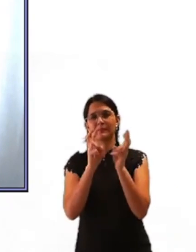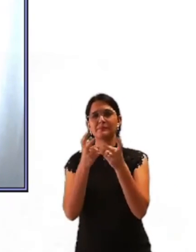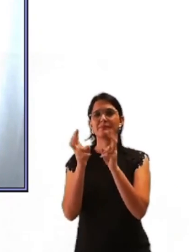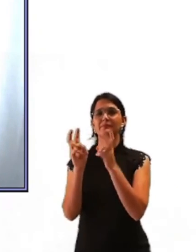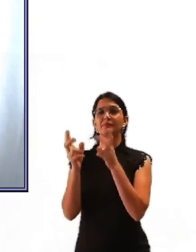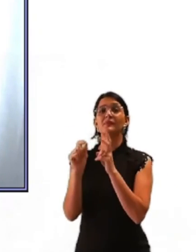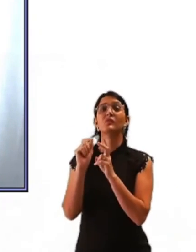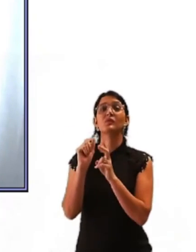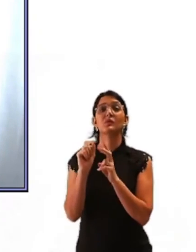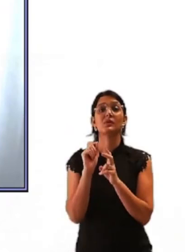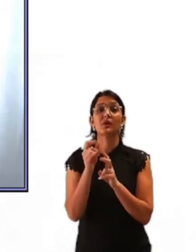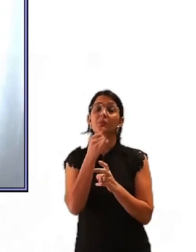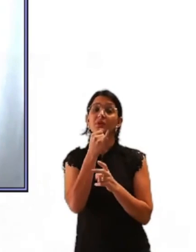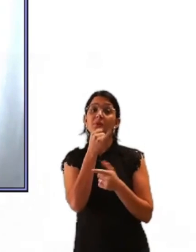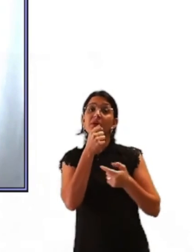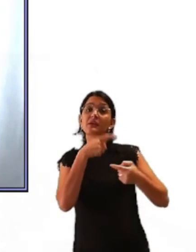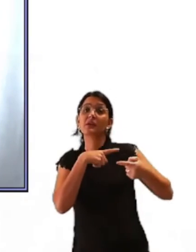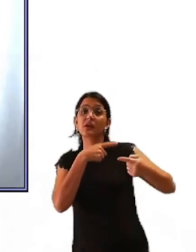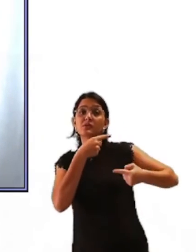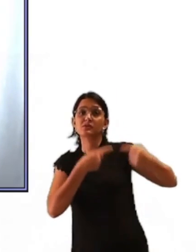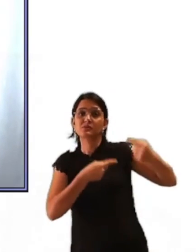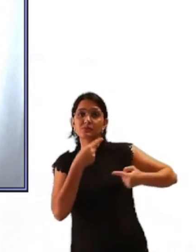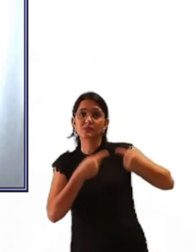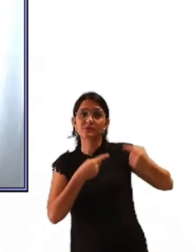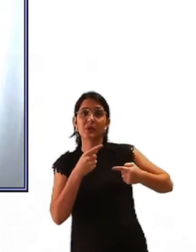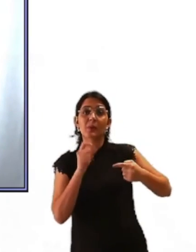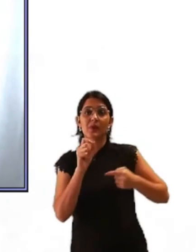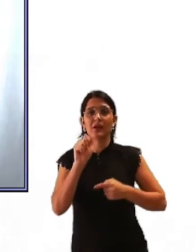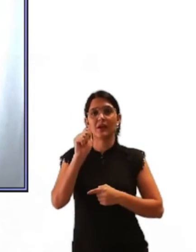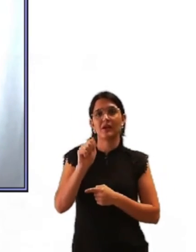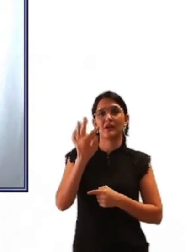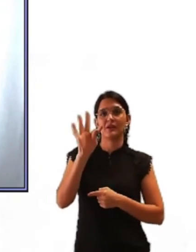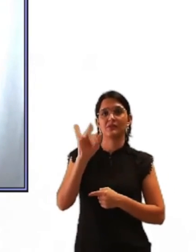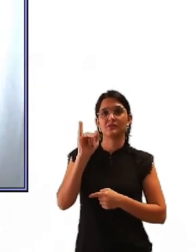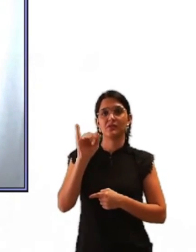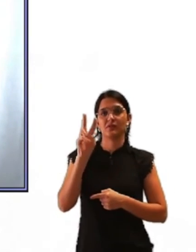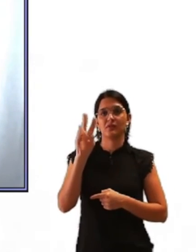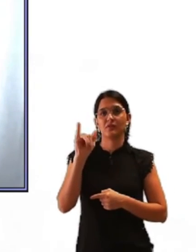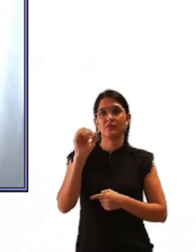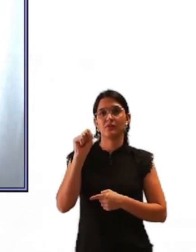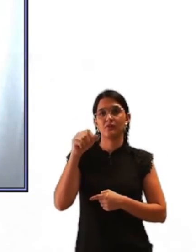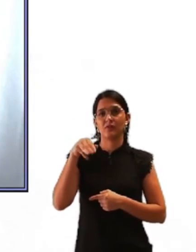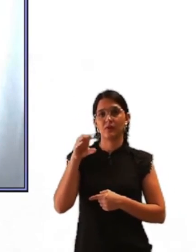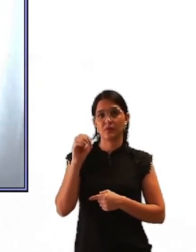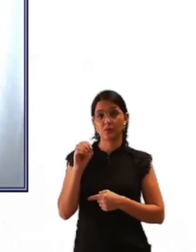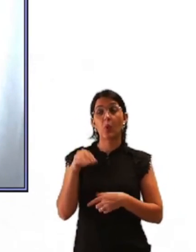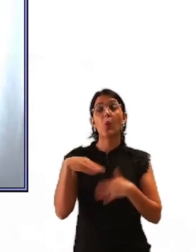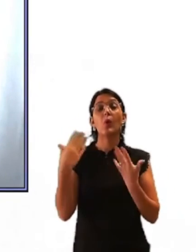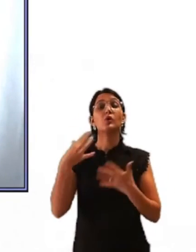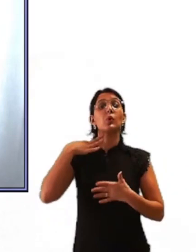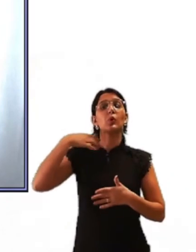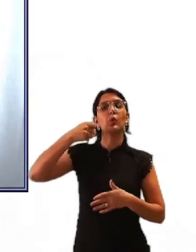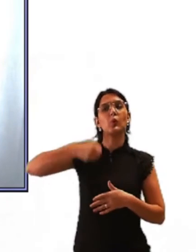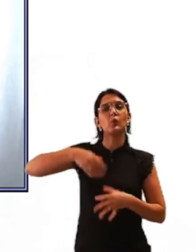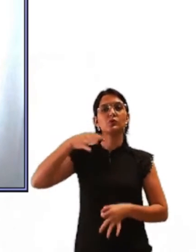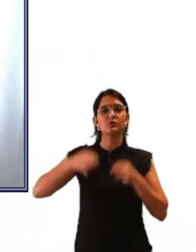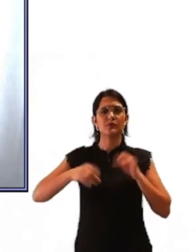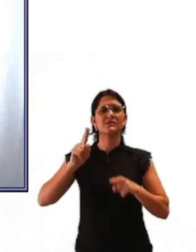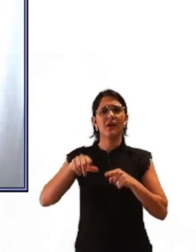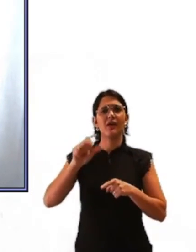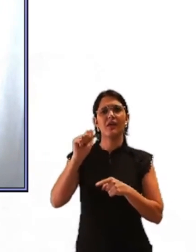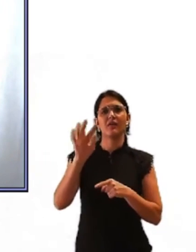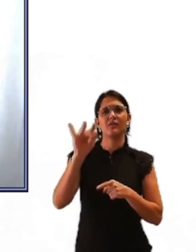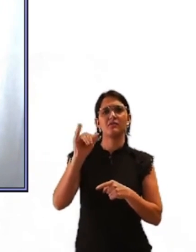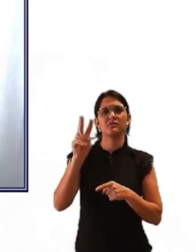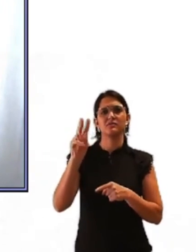é justamente passar pela discussão do ativismo judicial, quando que o juiz é ativista e quando que ele não é